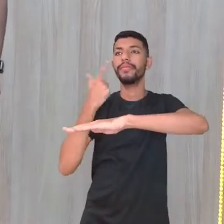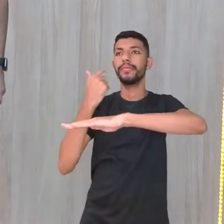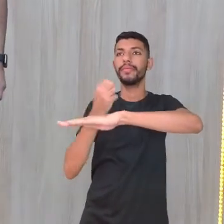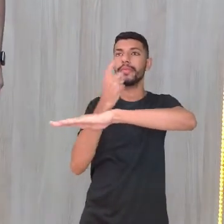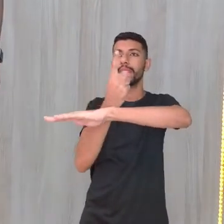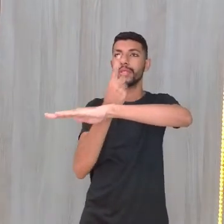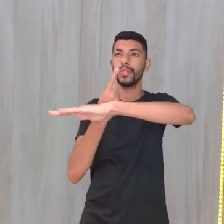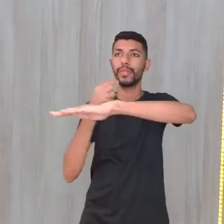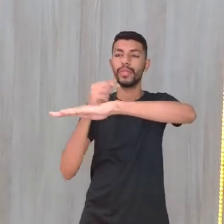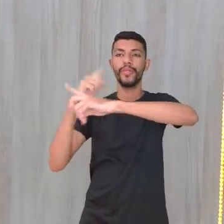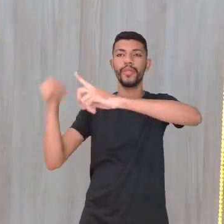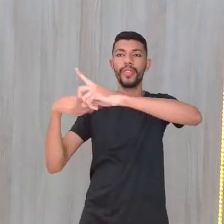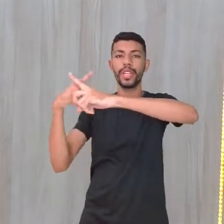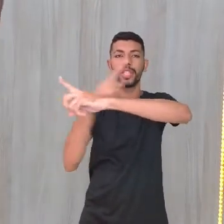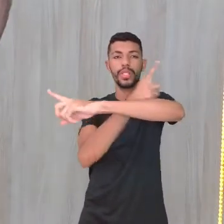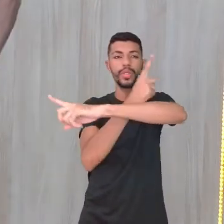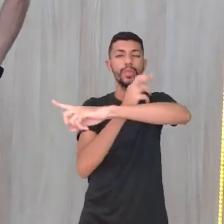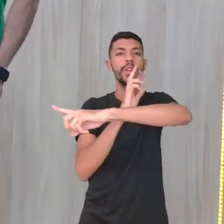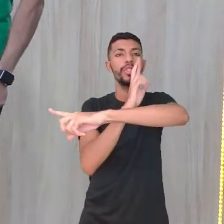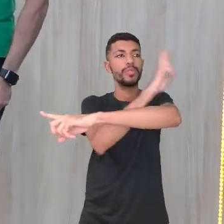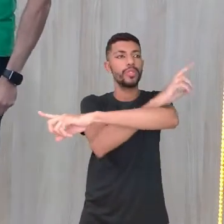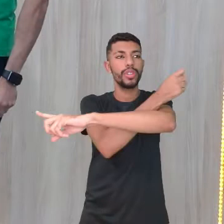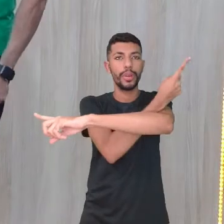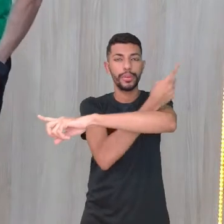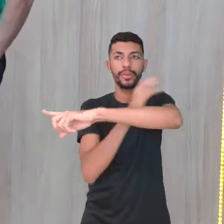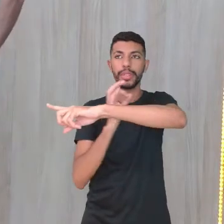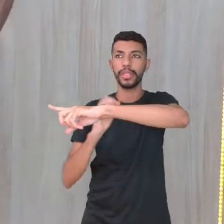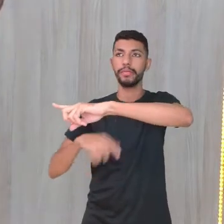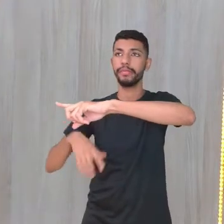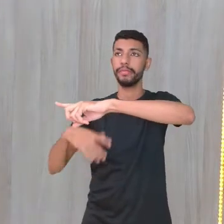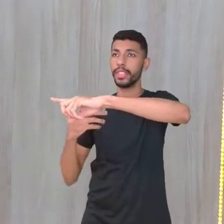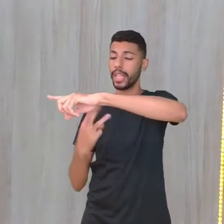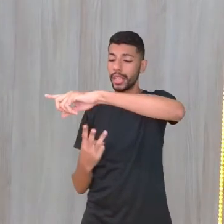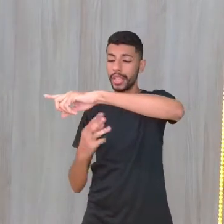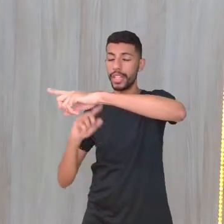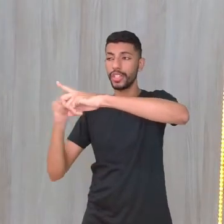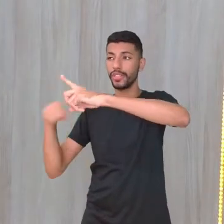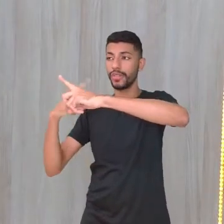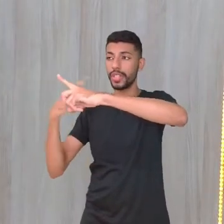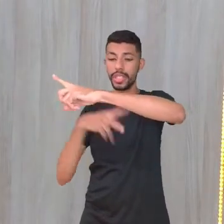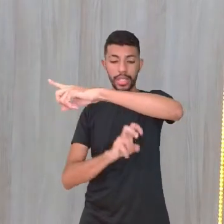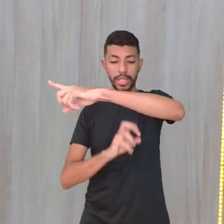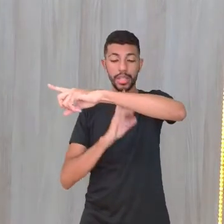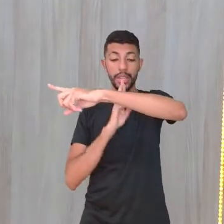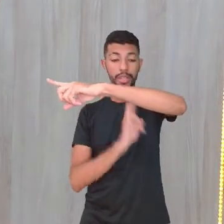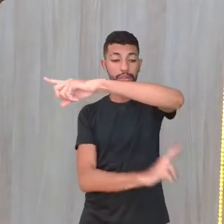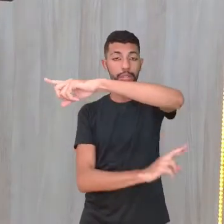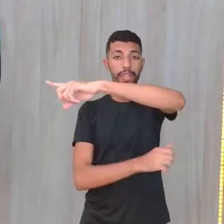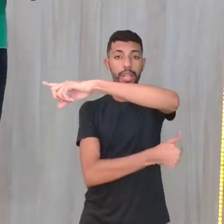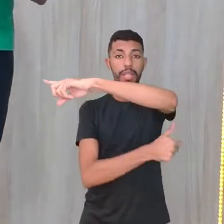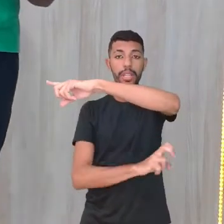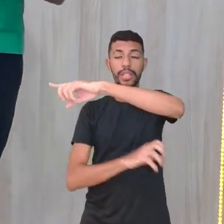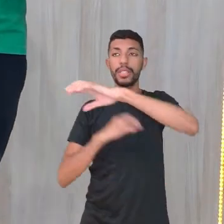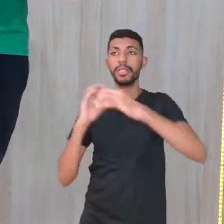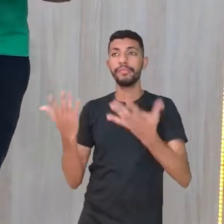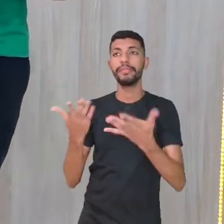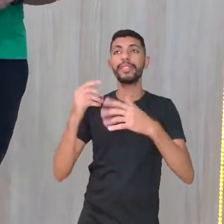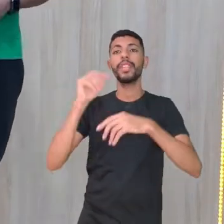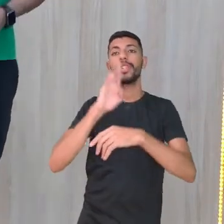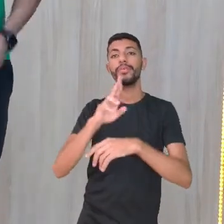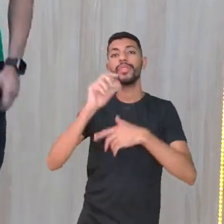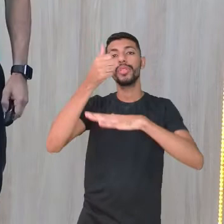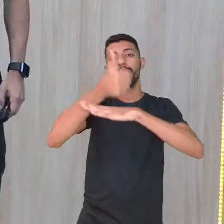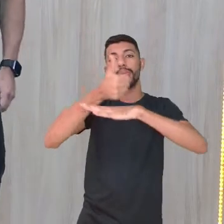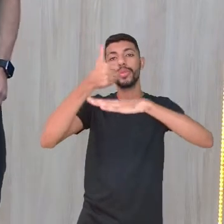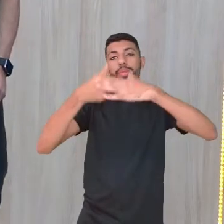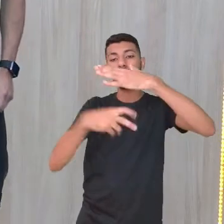1 vezes 1 é igual a 1 e 3 vezes 5 é igual a 15. Eu tenho aí